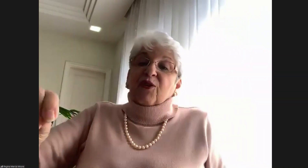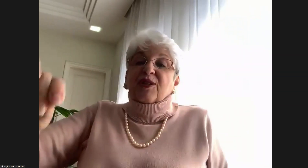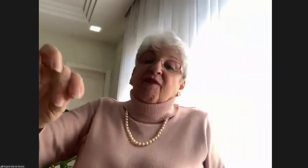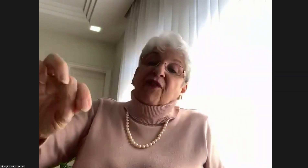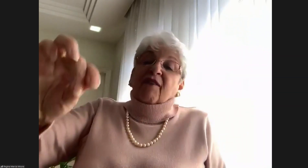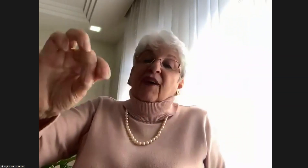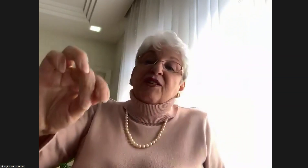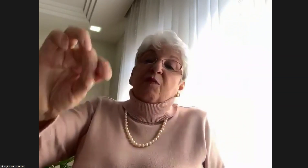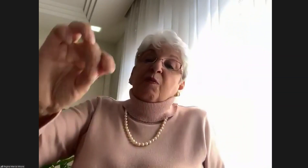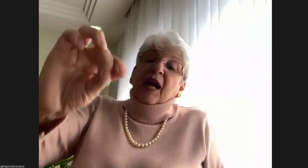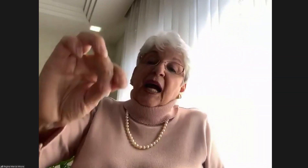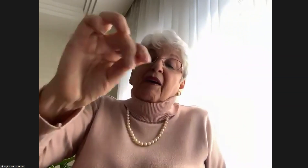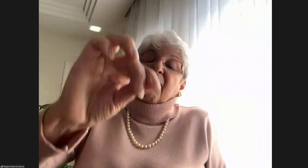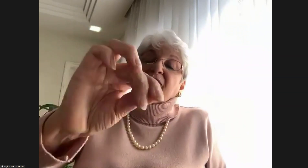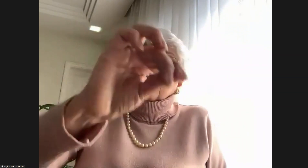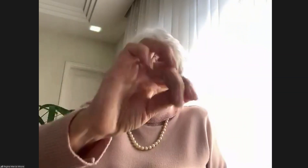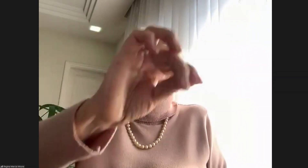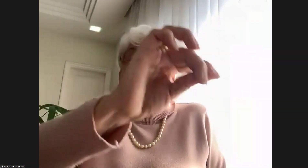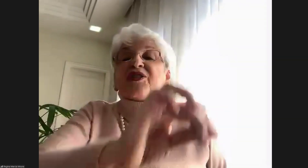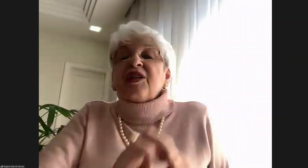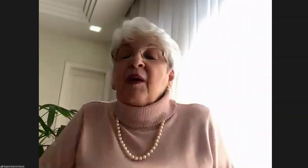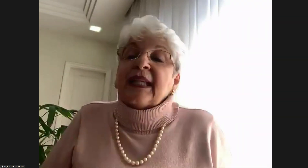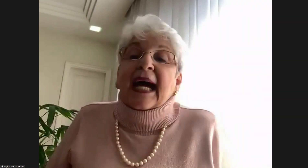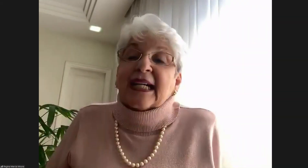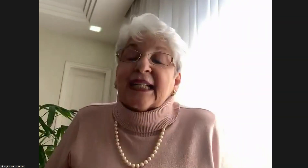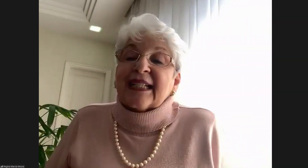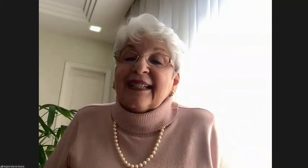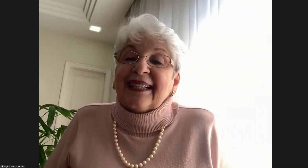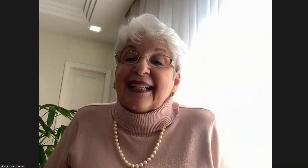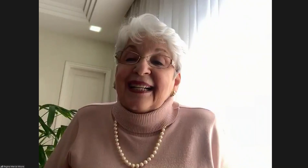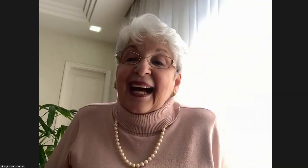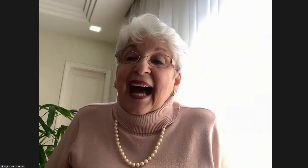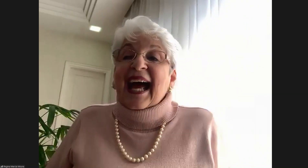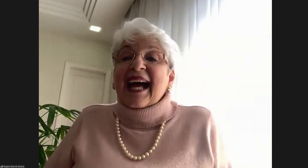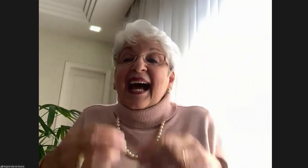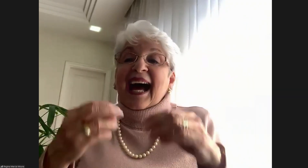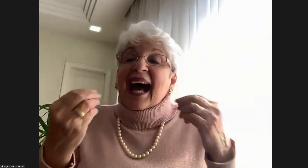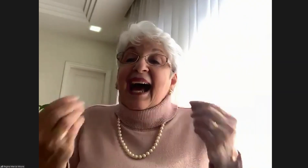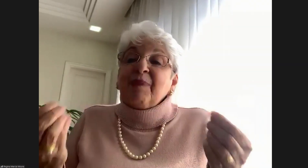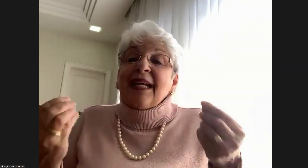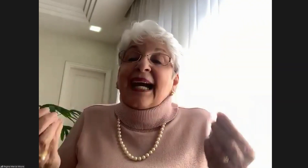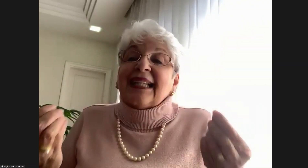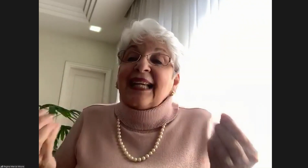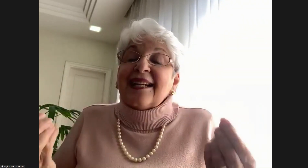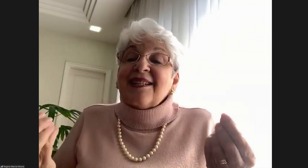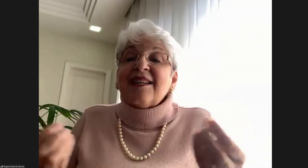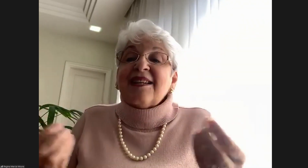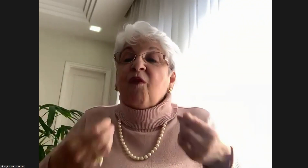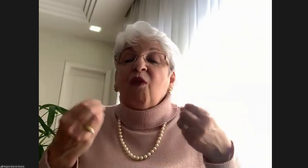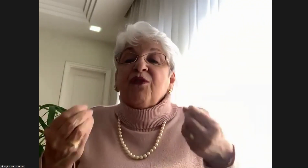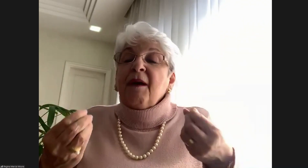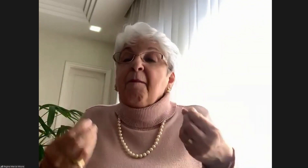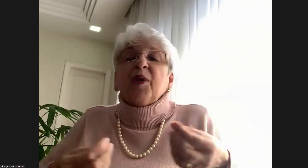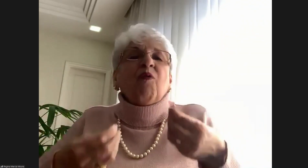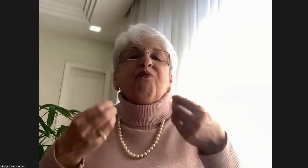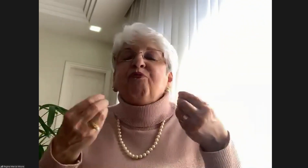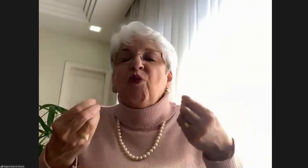e você faz o boizinho andar. A brincadeira